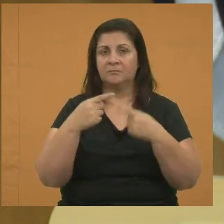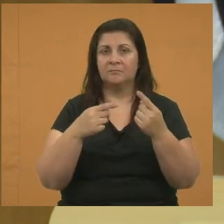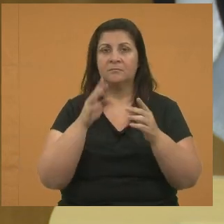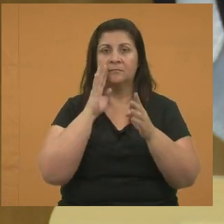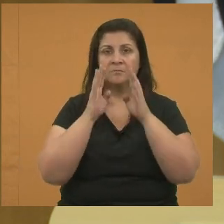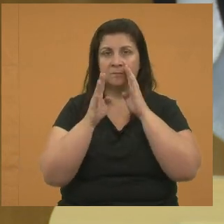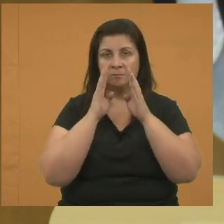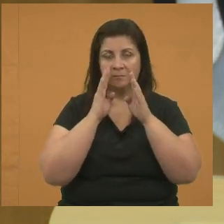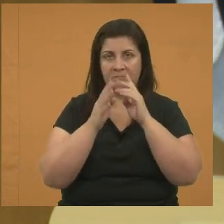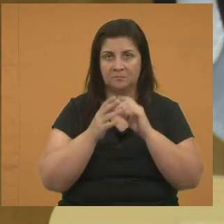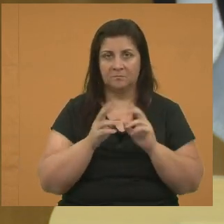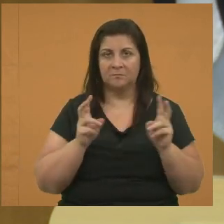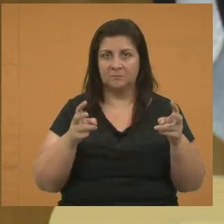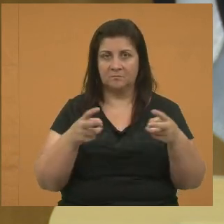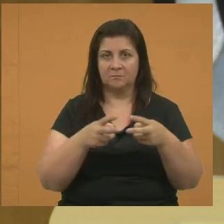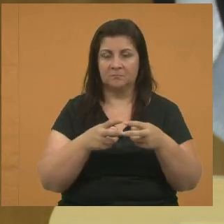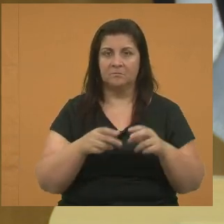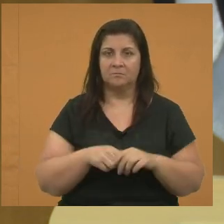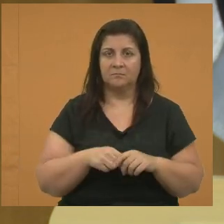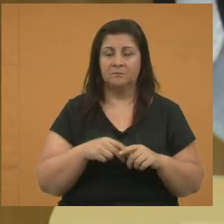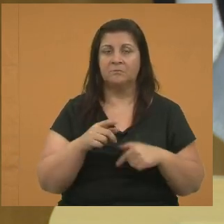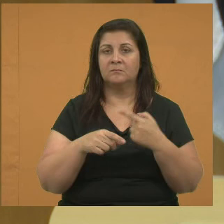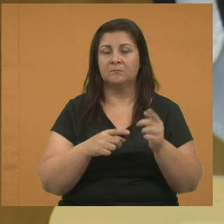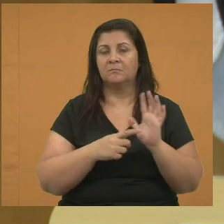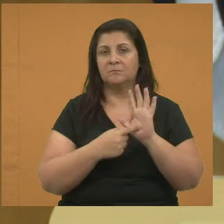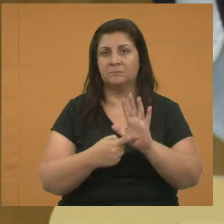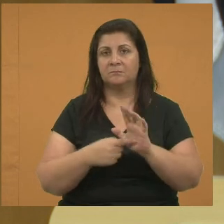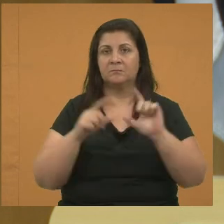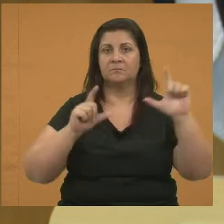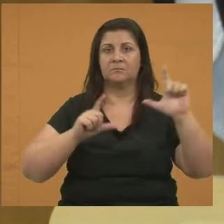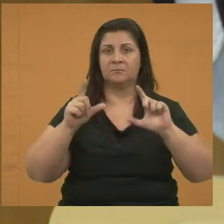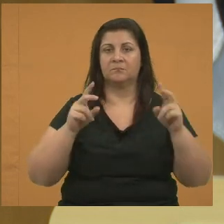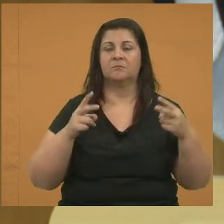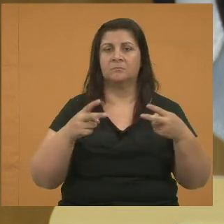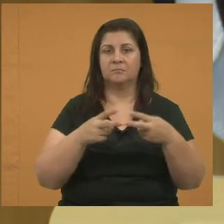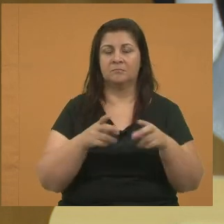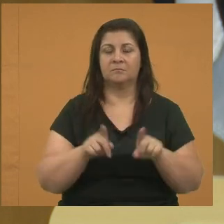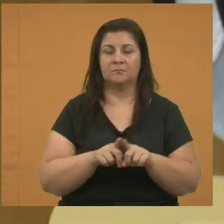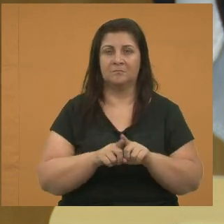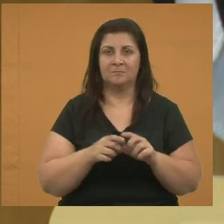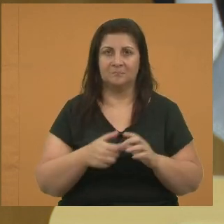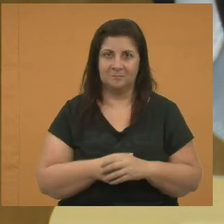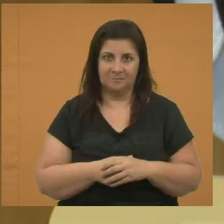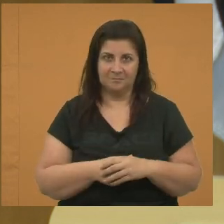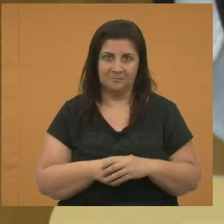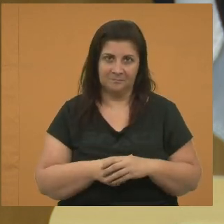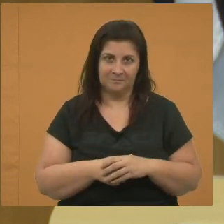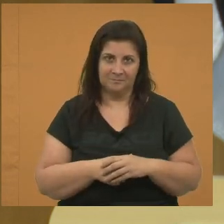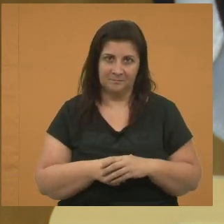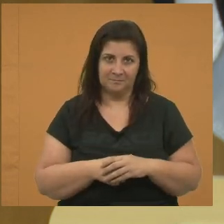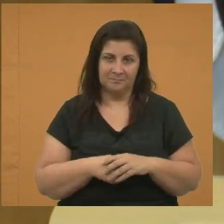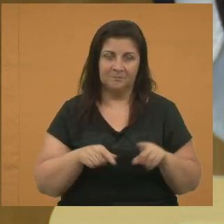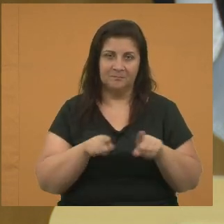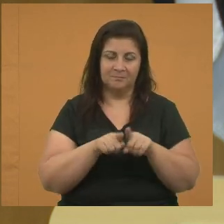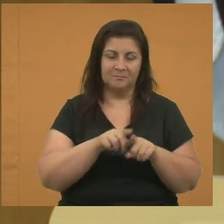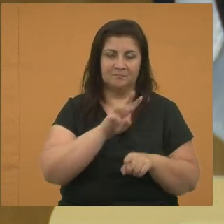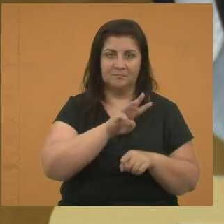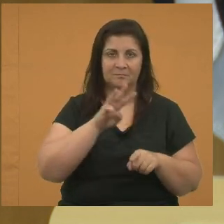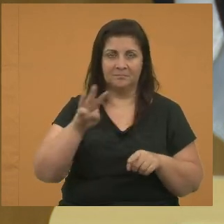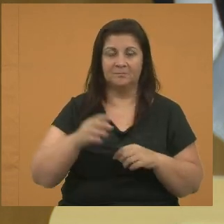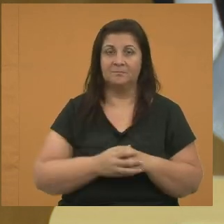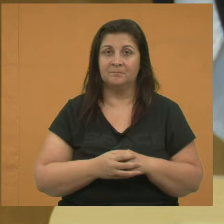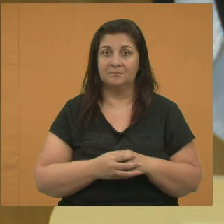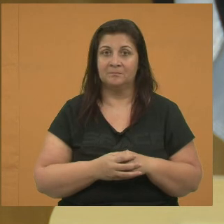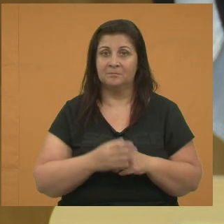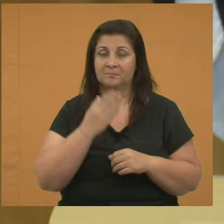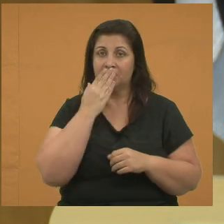da Câmara e a sessão será reprisada pela TV Câmara em breve e também ficará à disposição no nosso site.